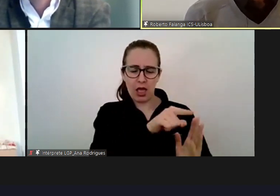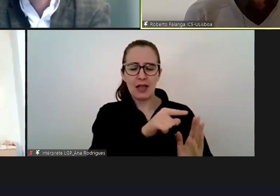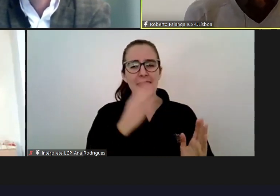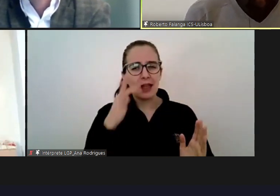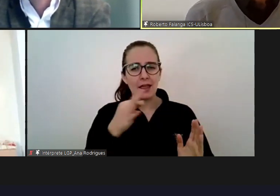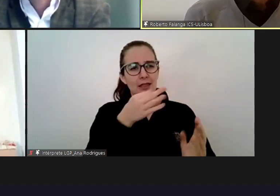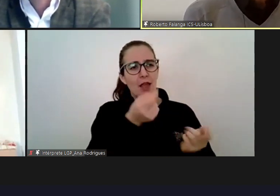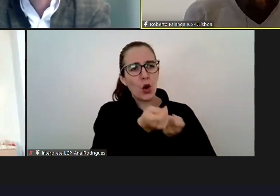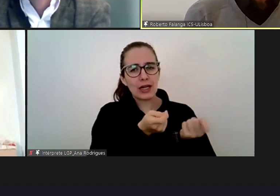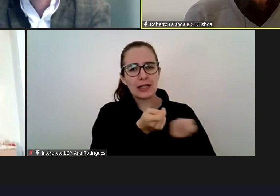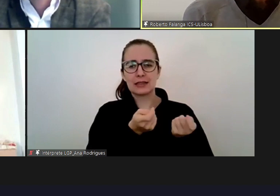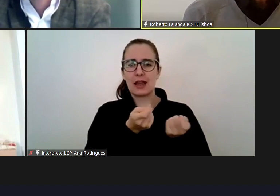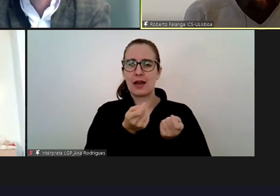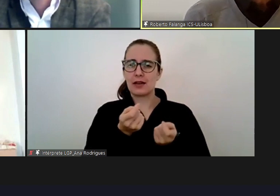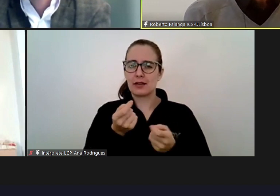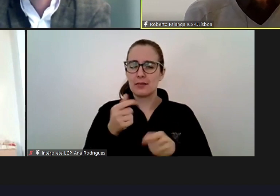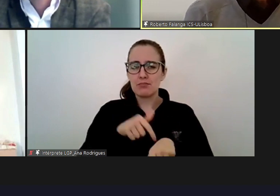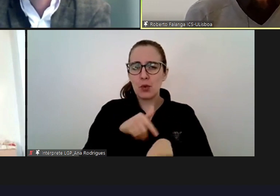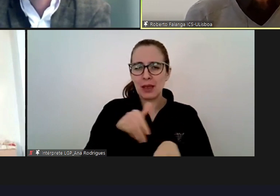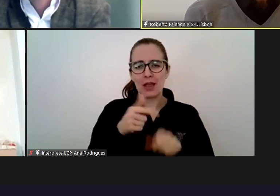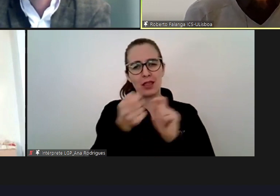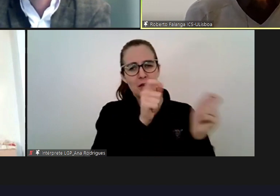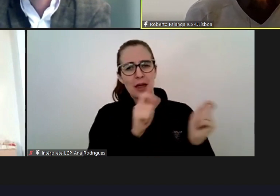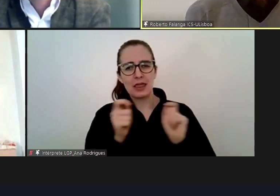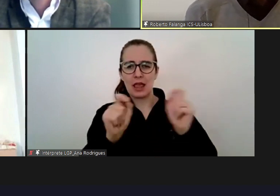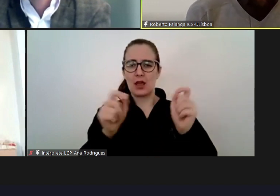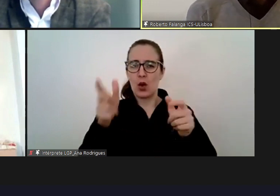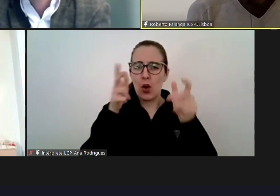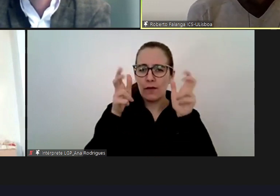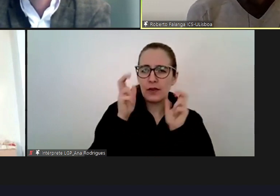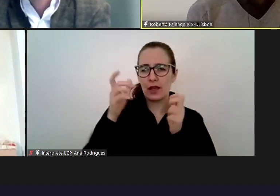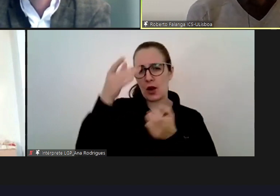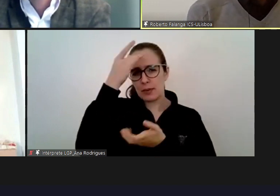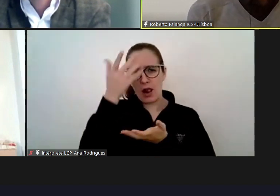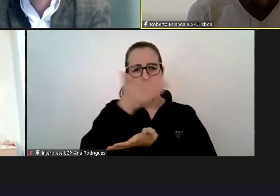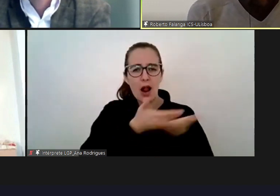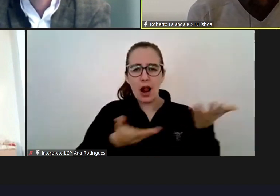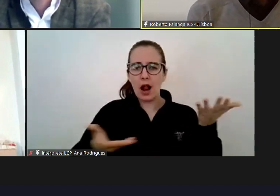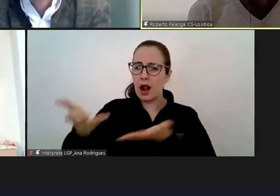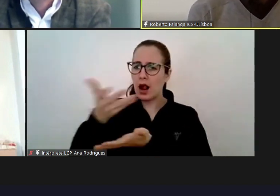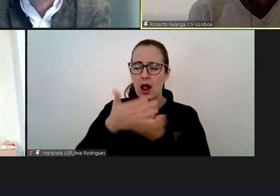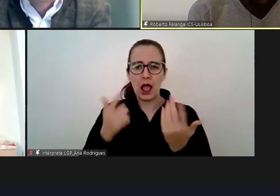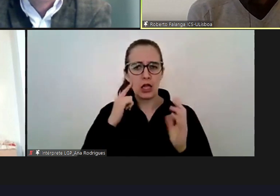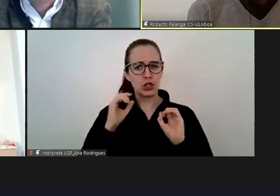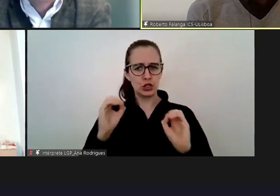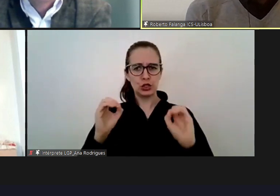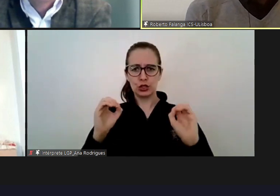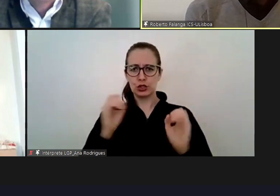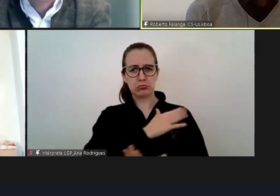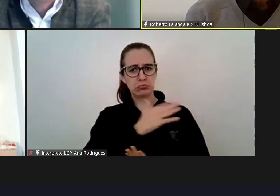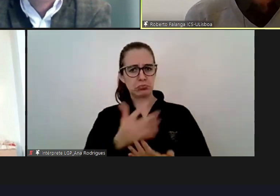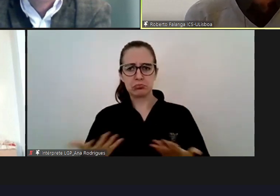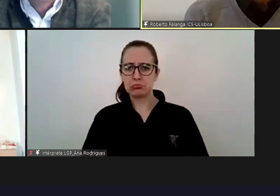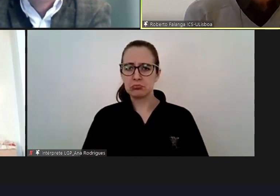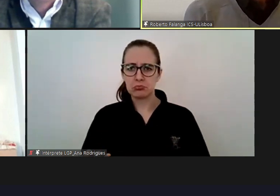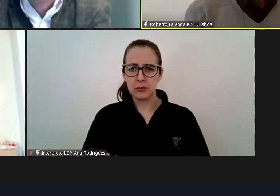organizar momentos coletivos com os jovens para discutir seriamente o que é que nós precisamos fazer neste sentido.